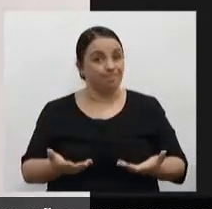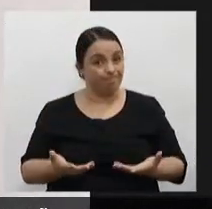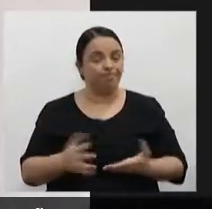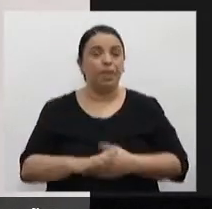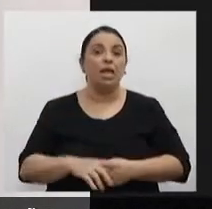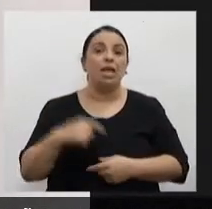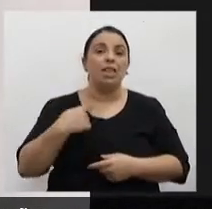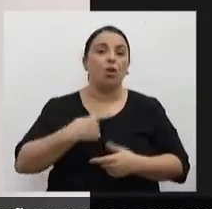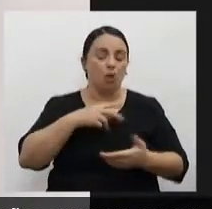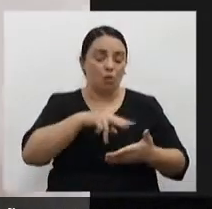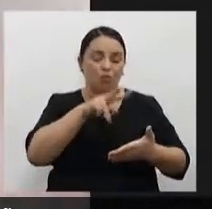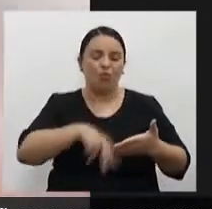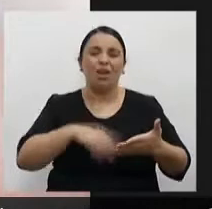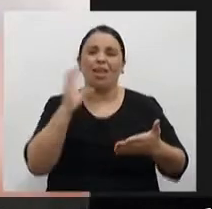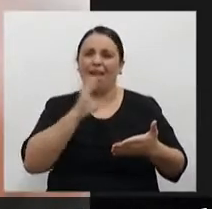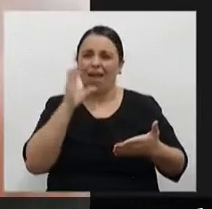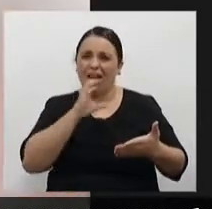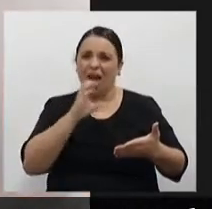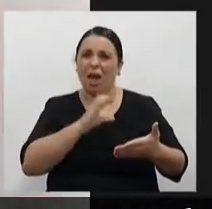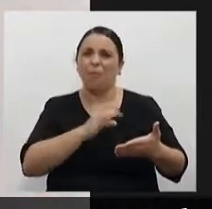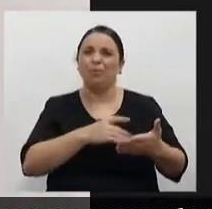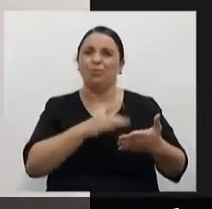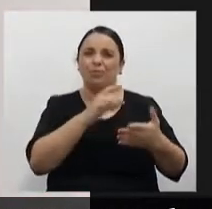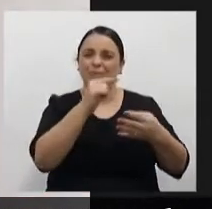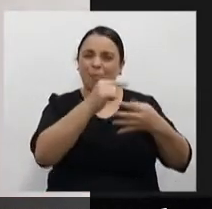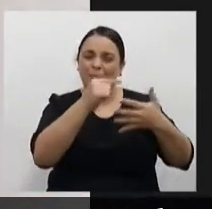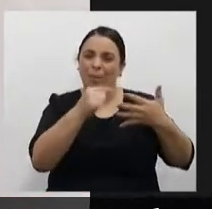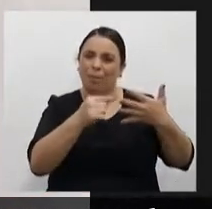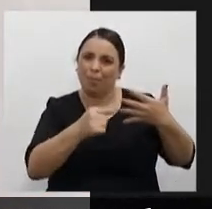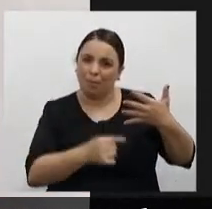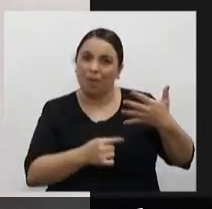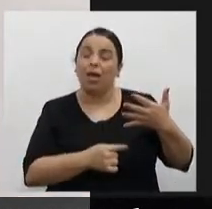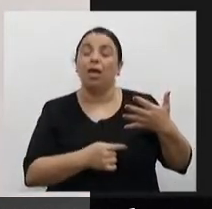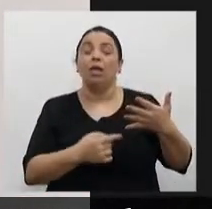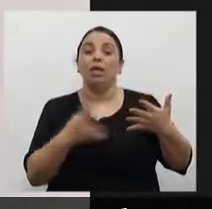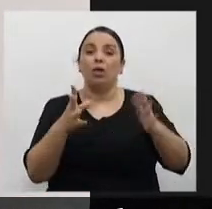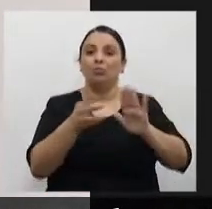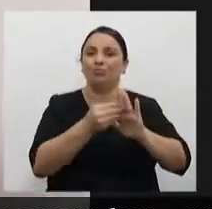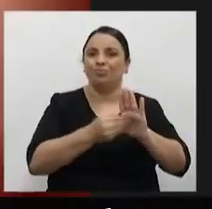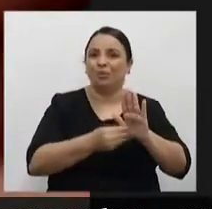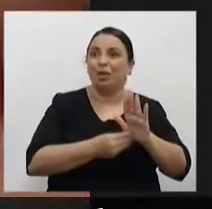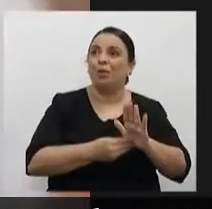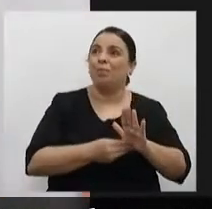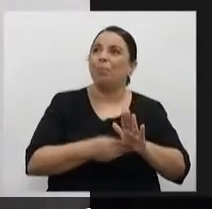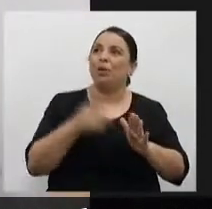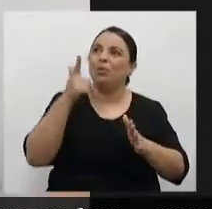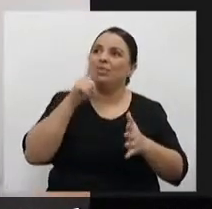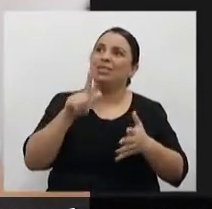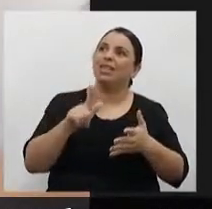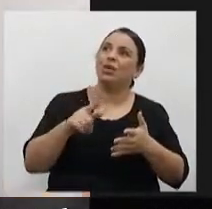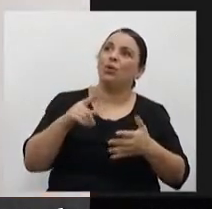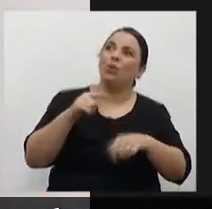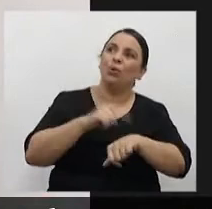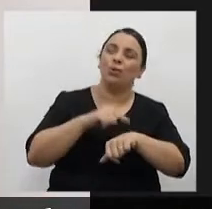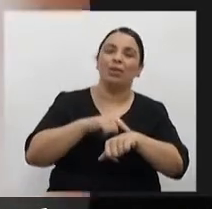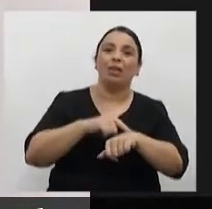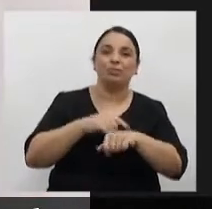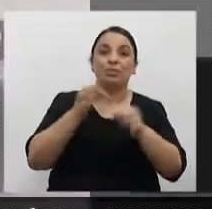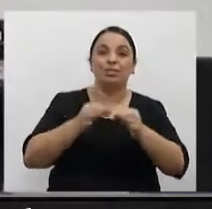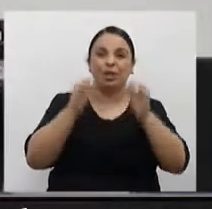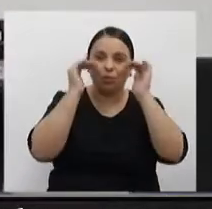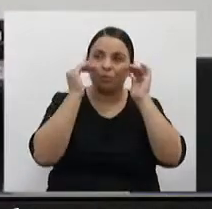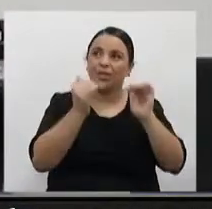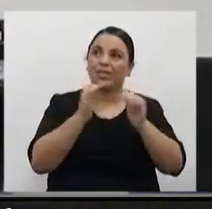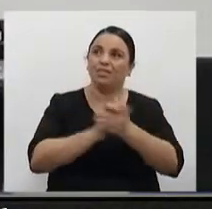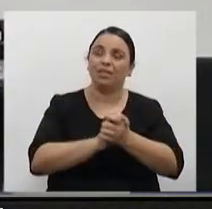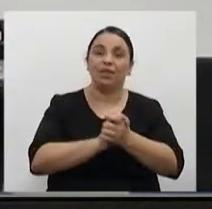algumas anotações que eu fiz para poder não ultrapassar também do tempo que eu tenho e para poder falar tudo que eu quero. Você tem